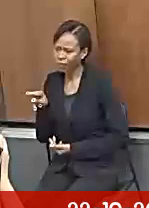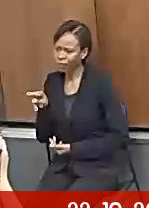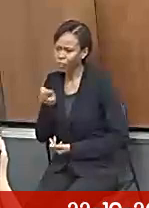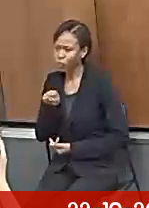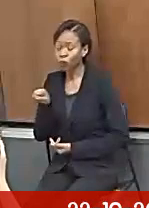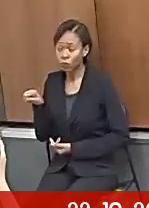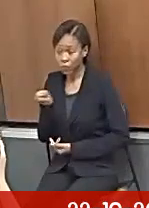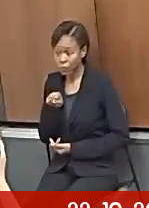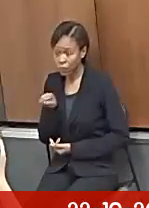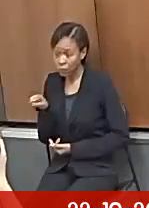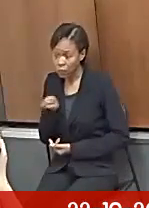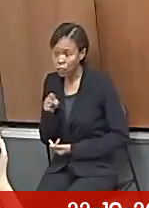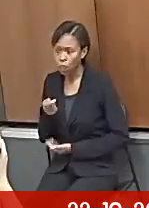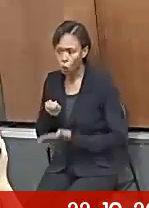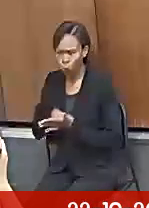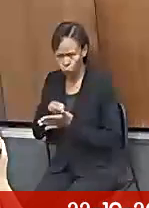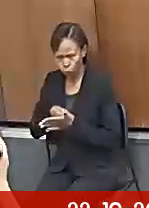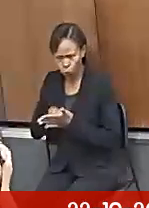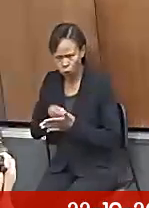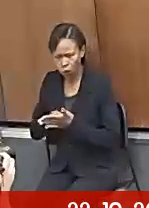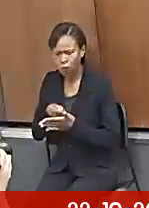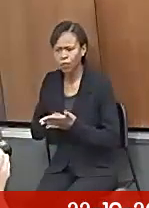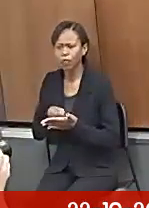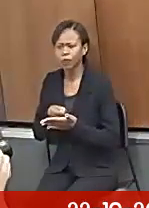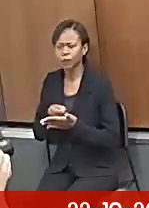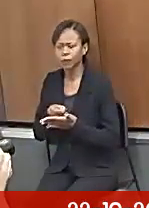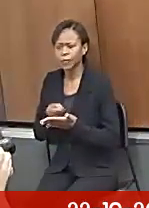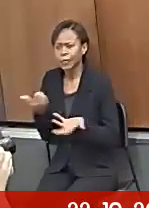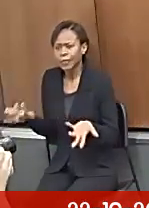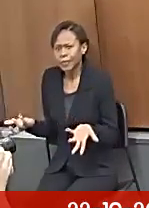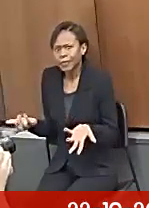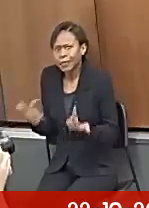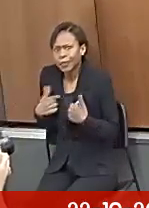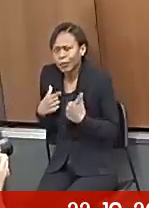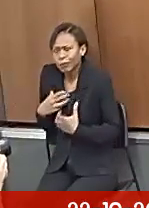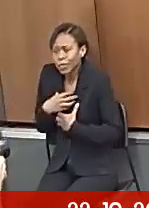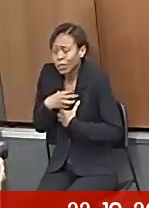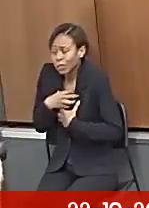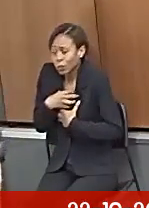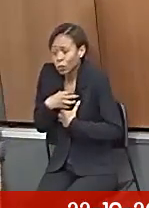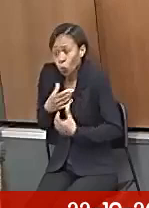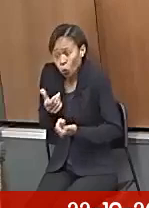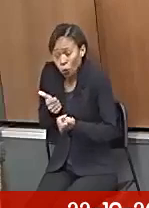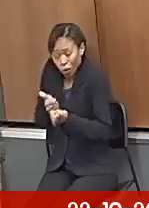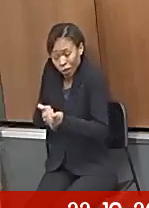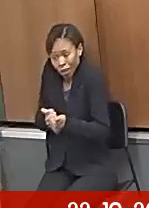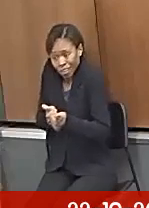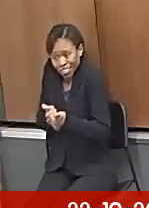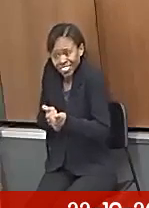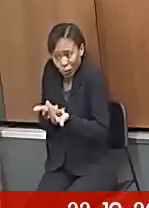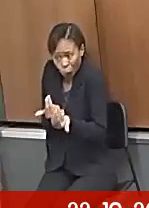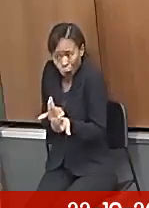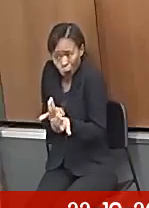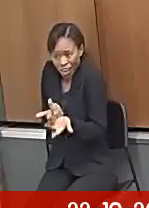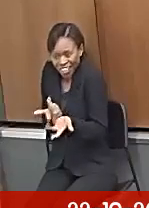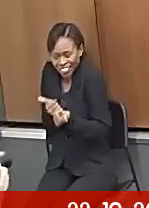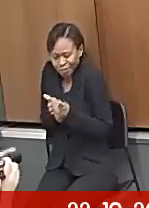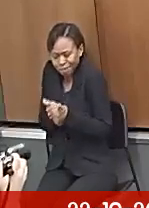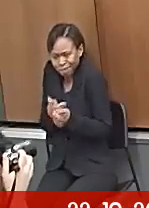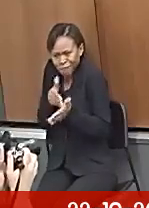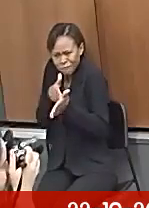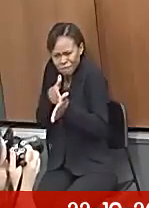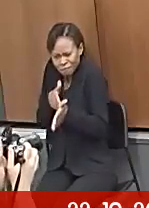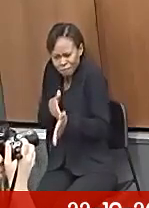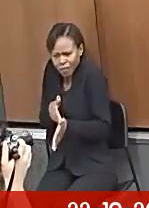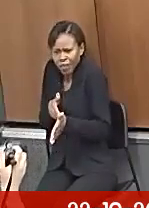estão nessa luta, né, eu me sinto muito próxima e muito fiel ao